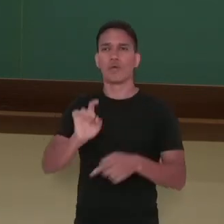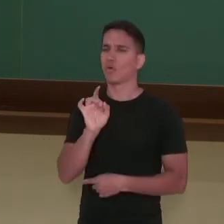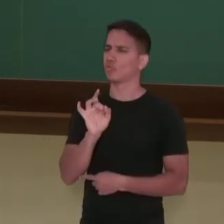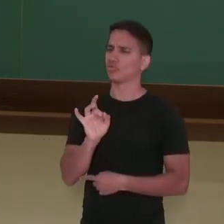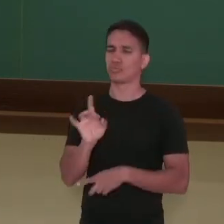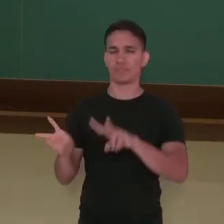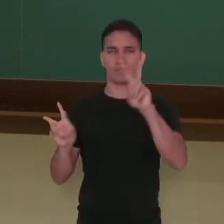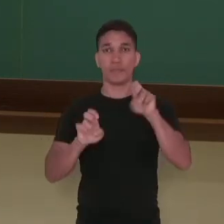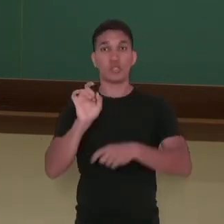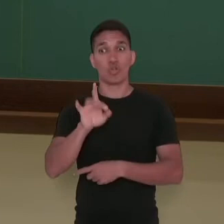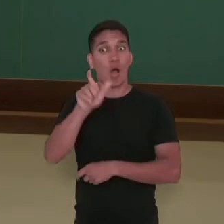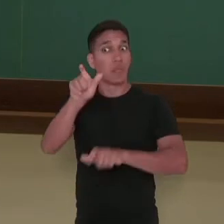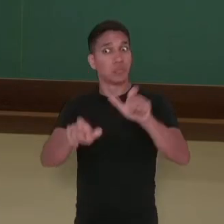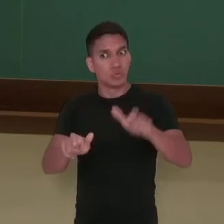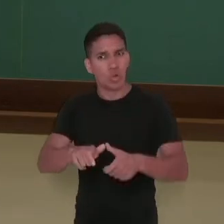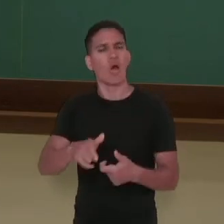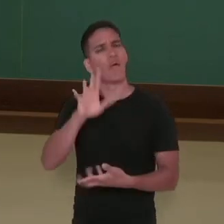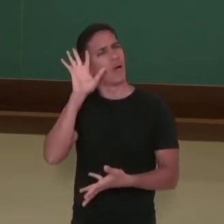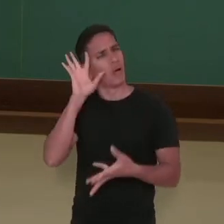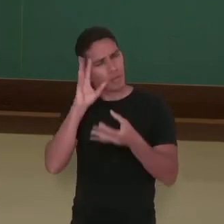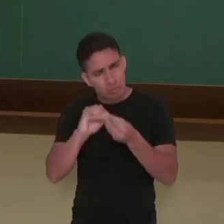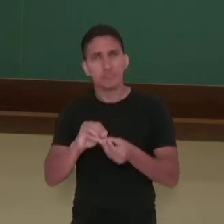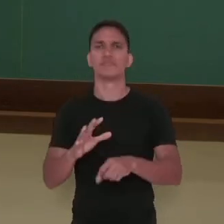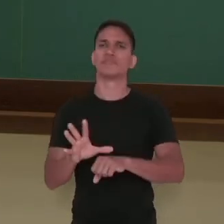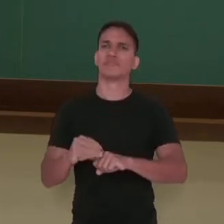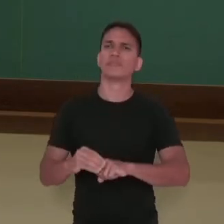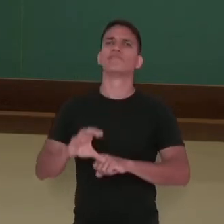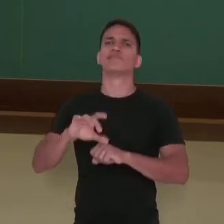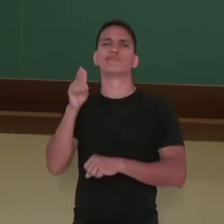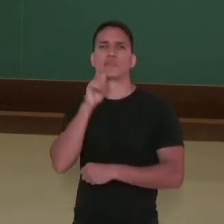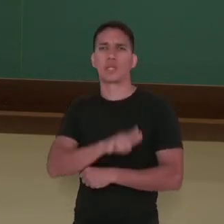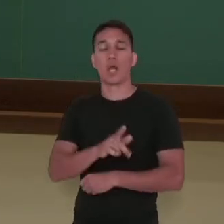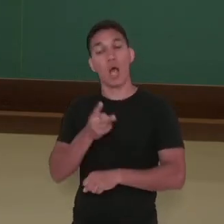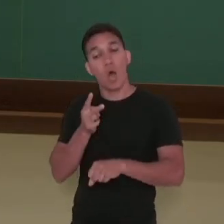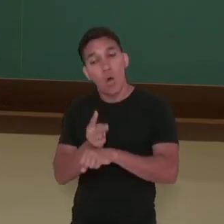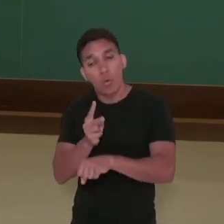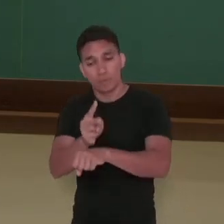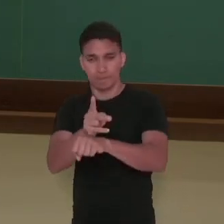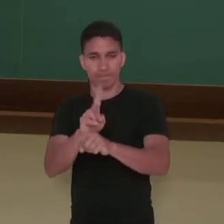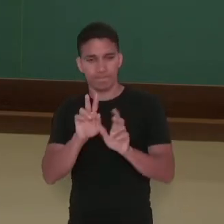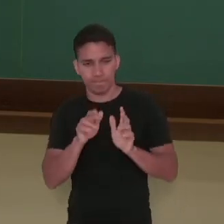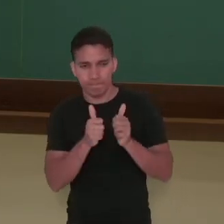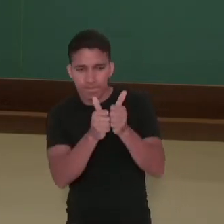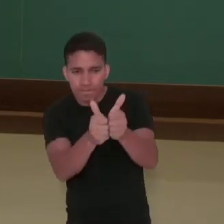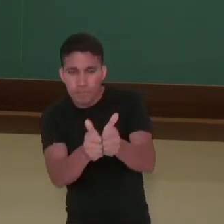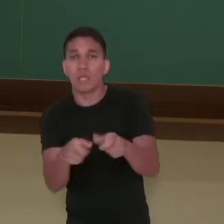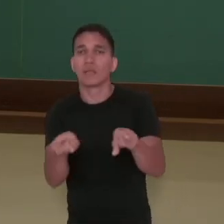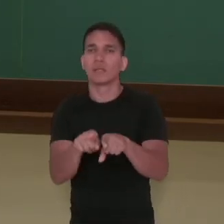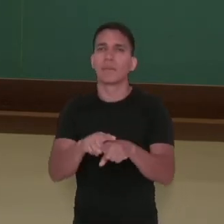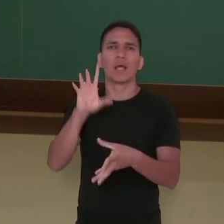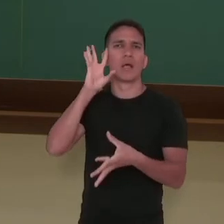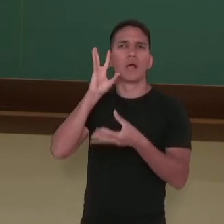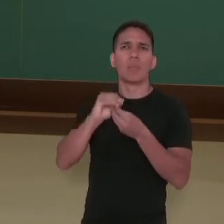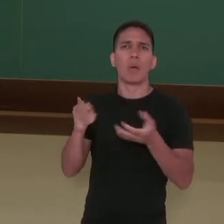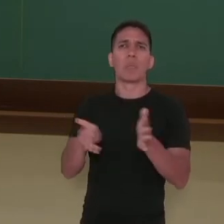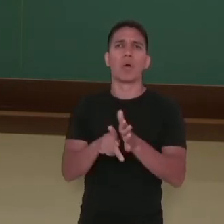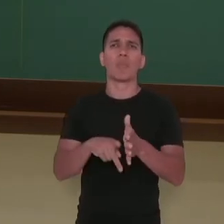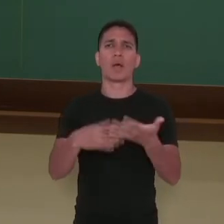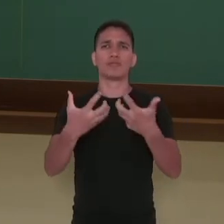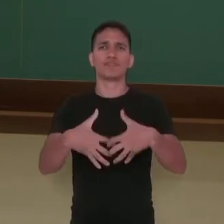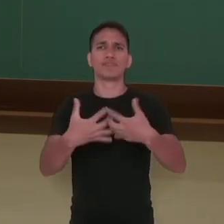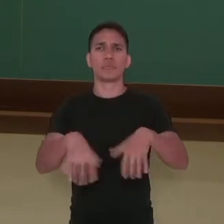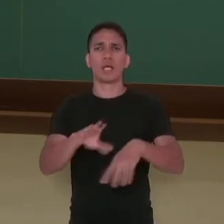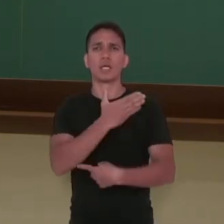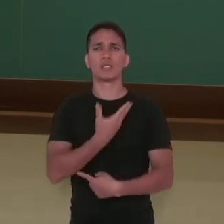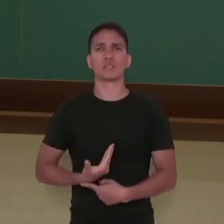essas competências poderá acompanhar e fiscalizar as políticas públicas implementadas pelos agentes públicos.